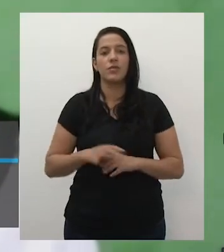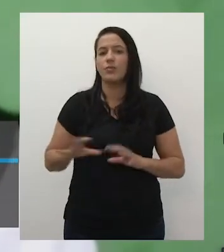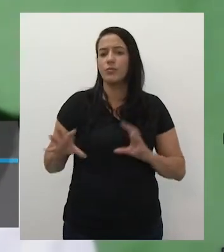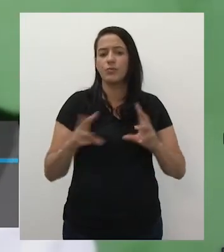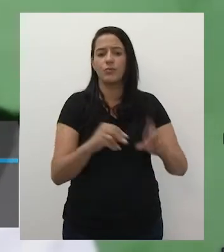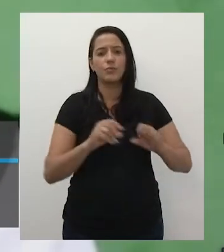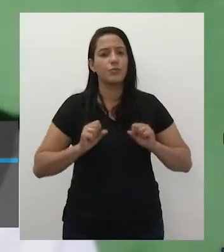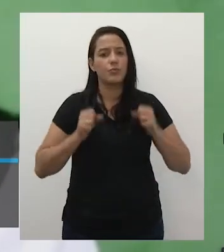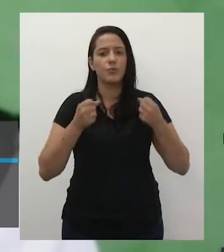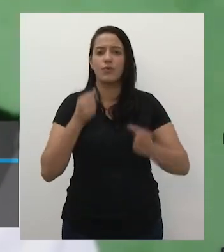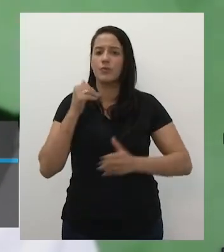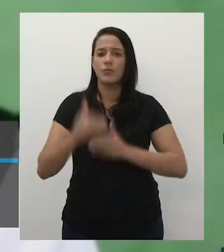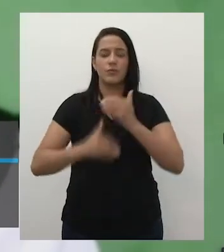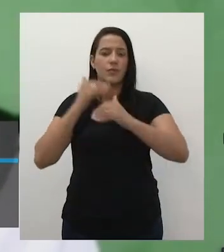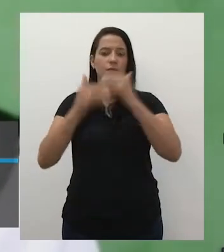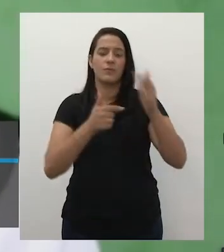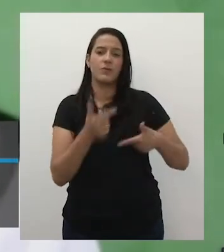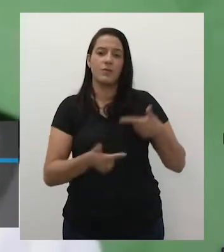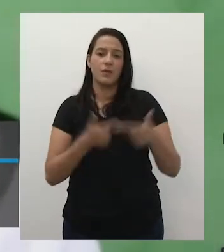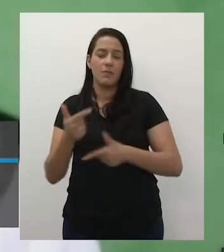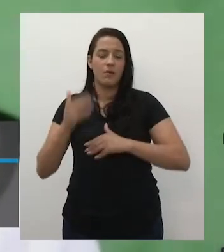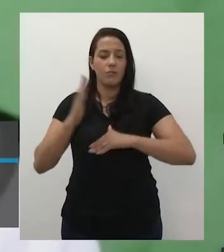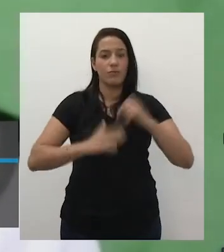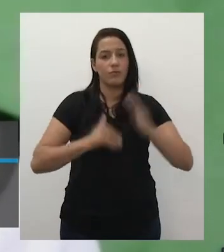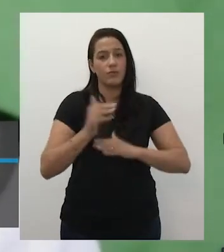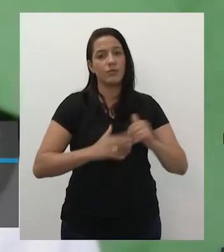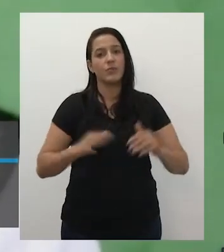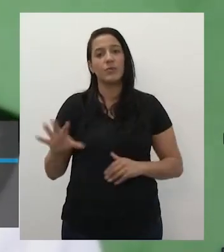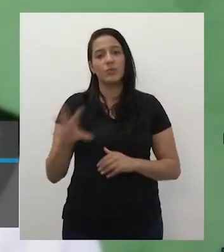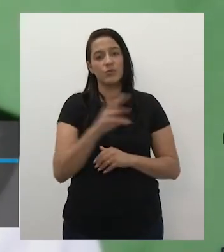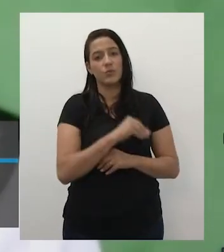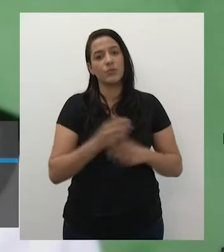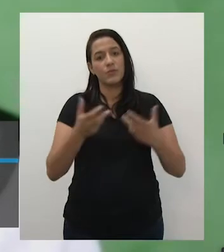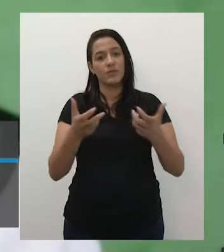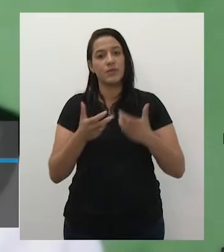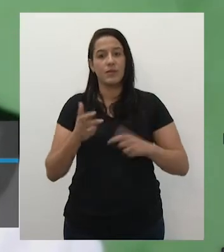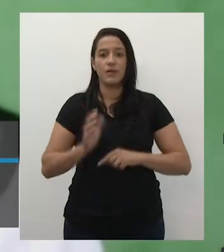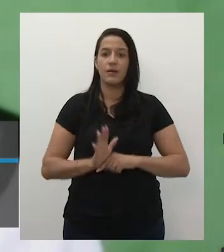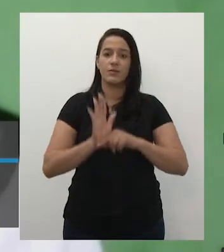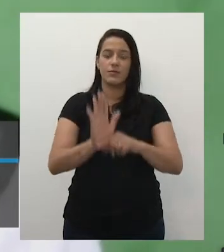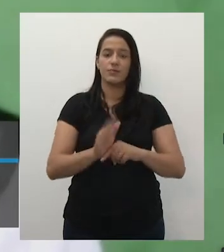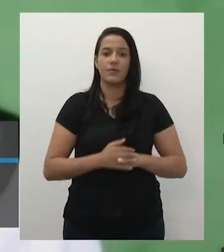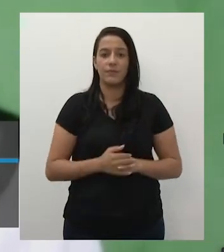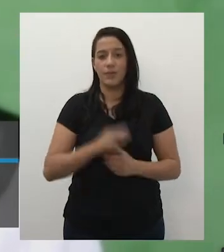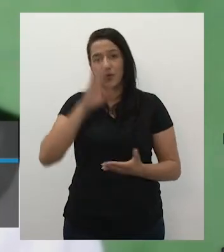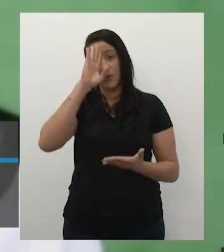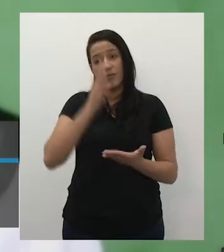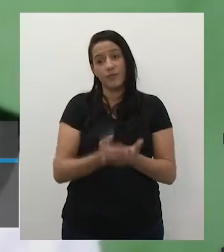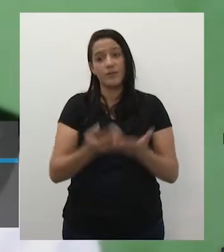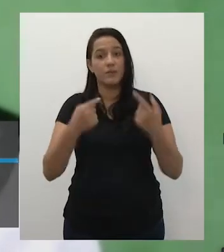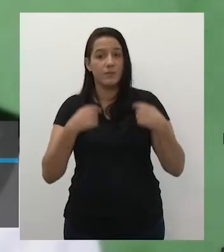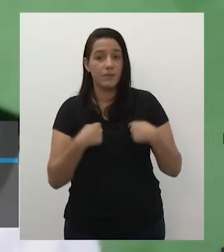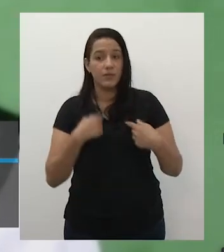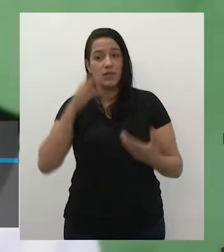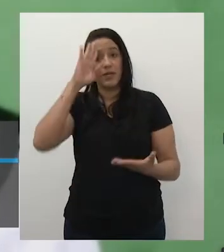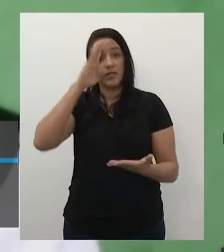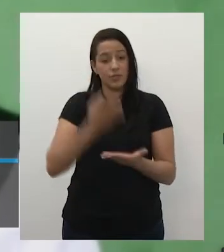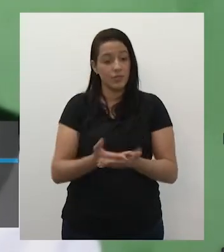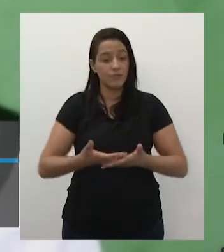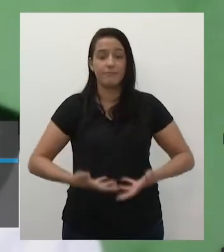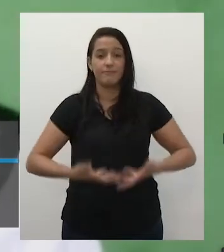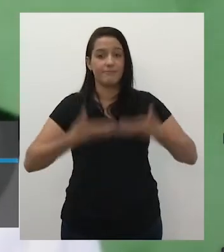que eu apresentasse o meu projeto. Mas que projeto? Eu nem sabia que eu iria ser apresentada como coordenadora.